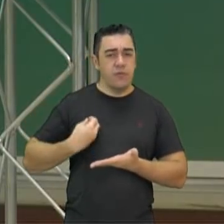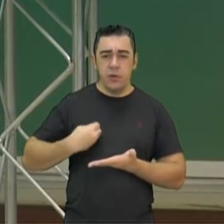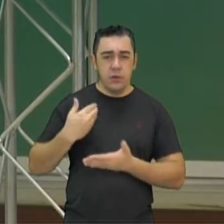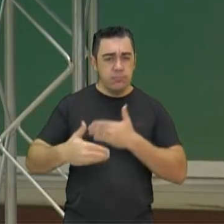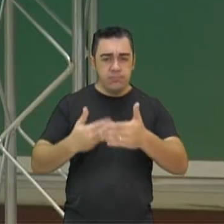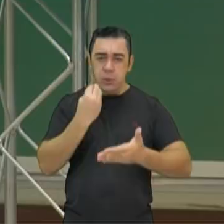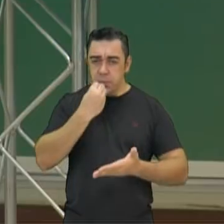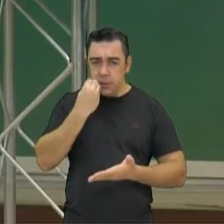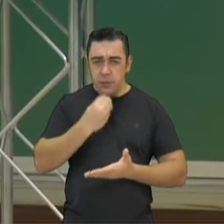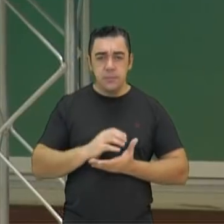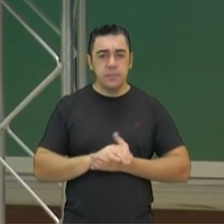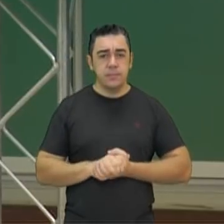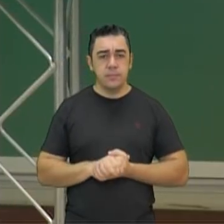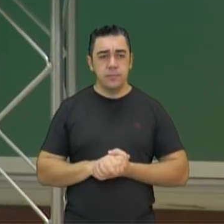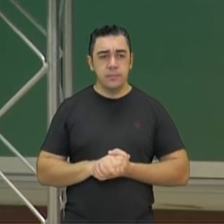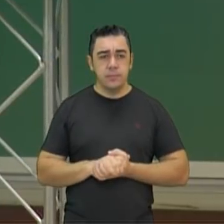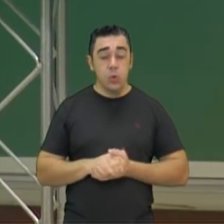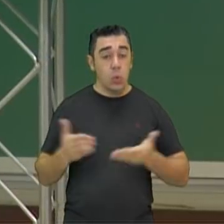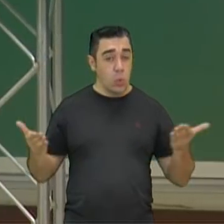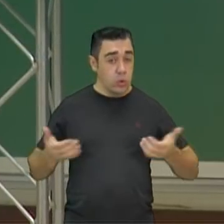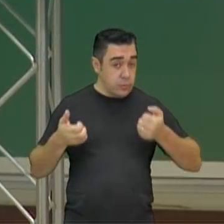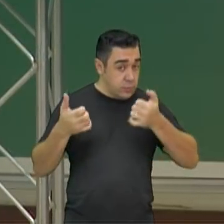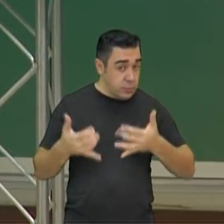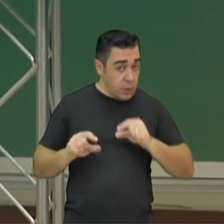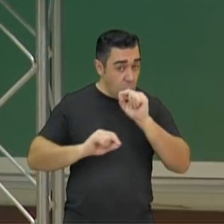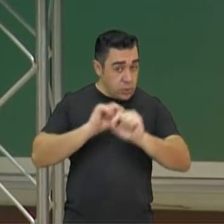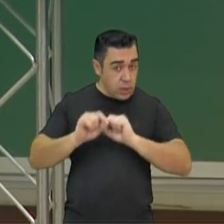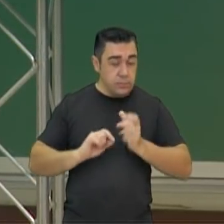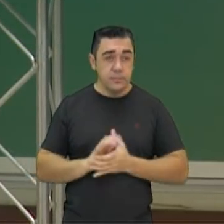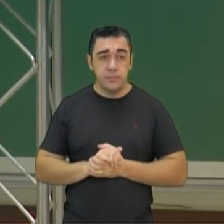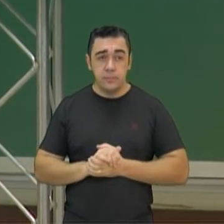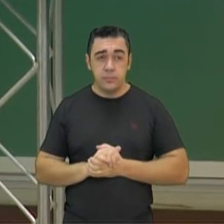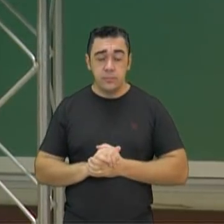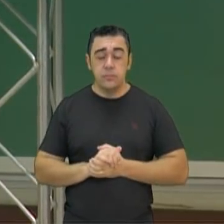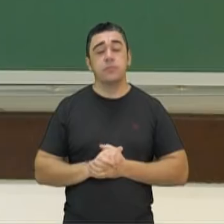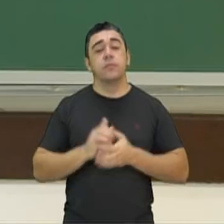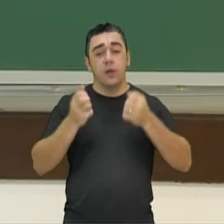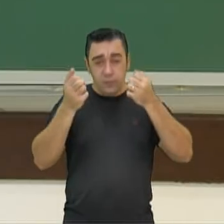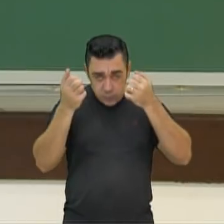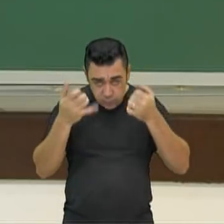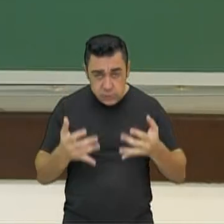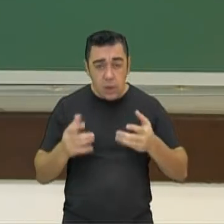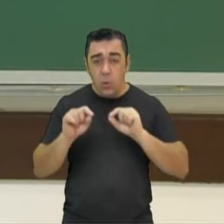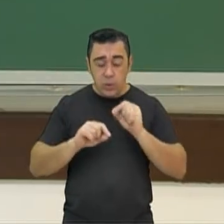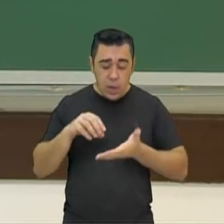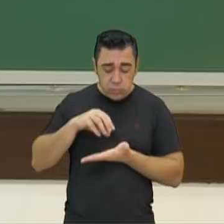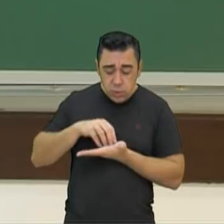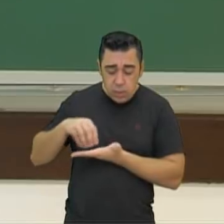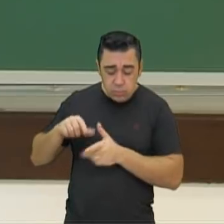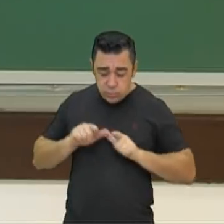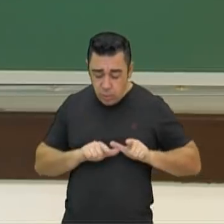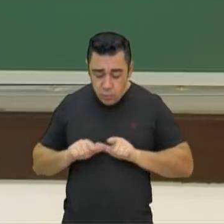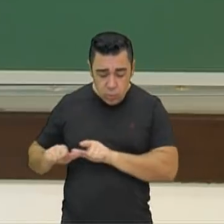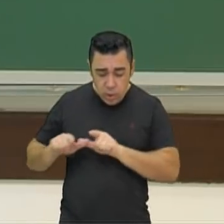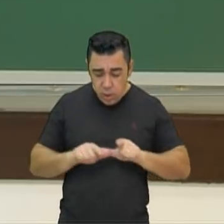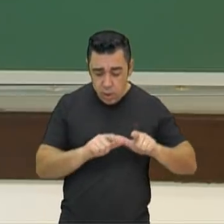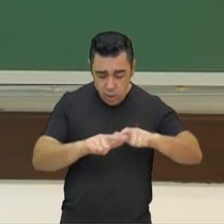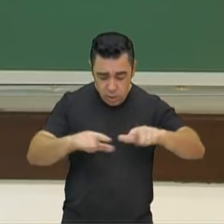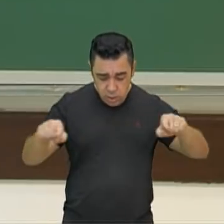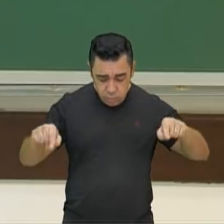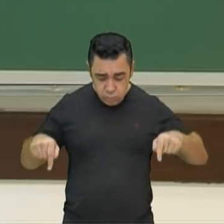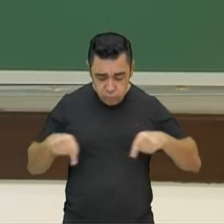turminha? Então, vamos falar hoje sobre o quê, né? Hoje vamos falar sobre o tabuleiro e as peças do xadrez, né? Repara